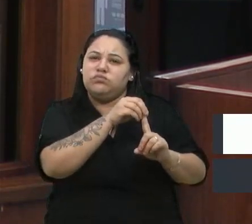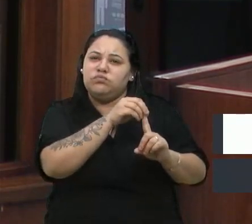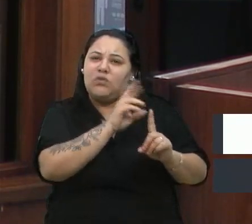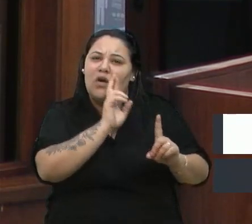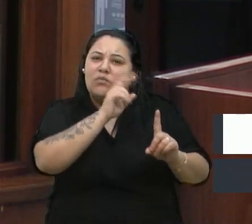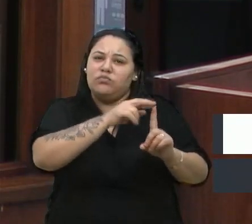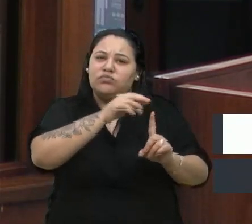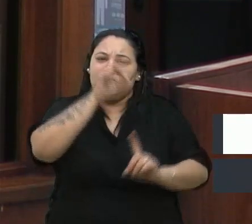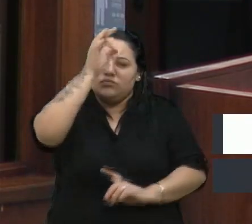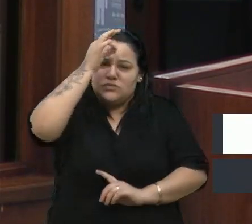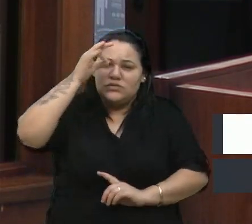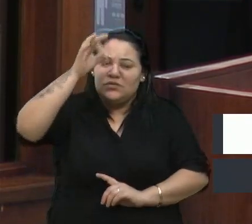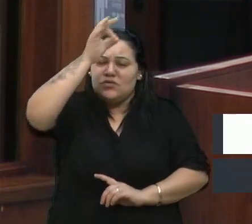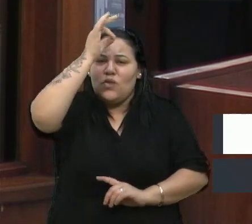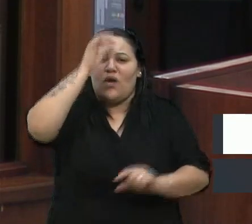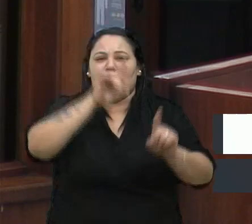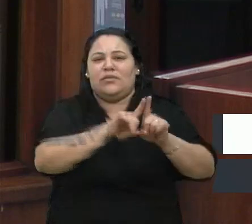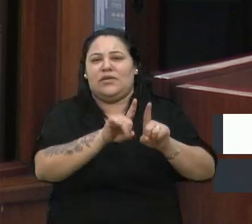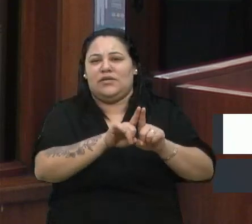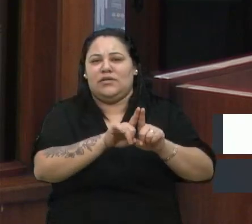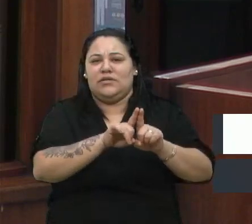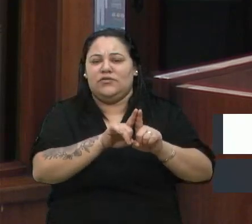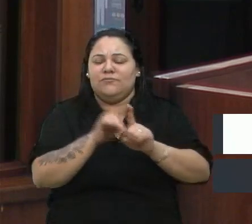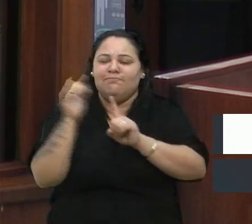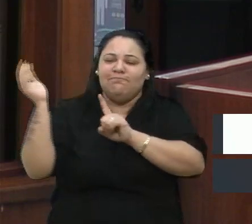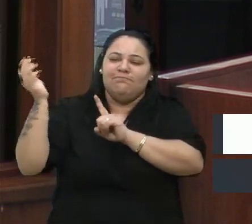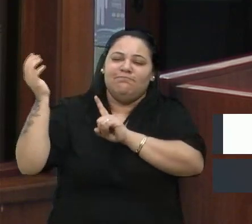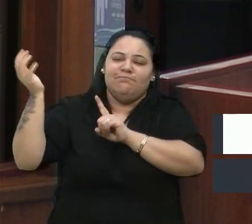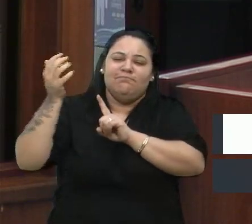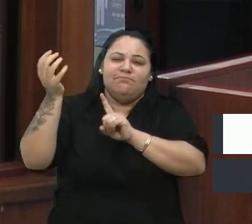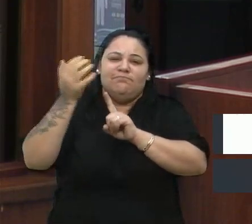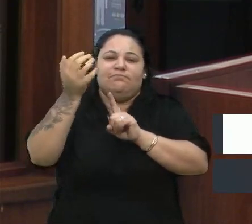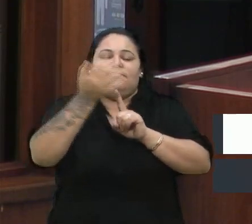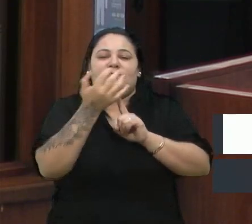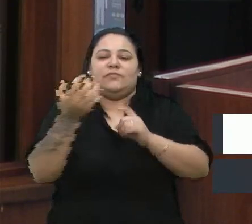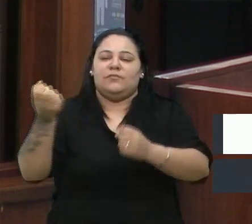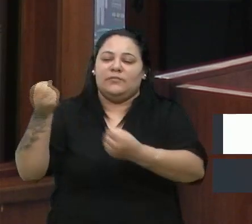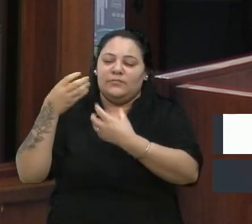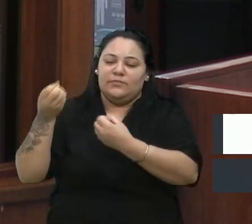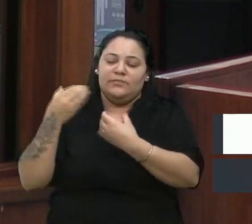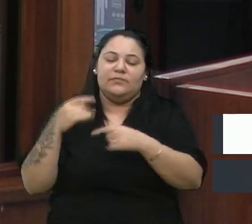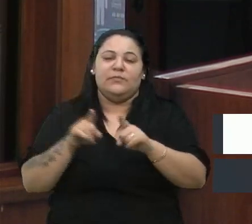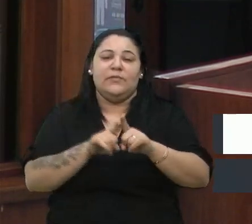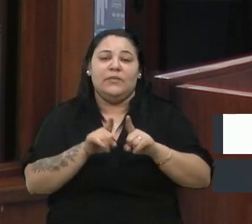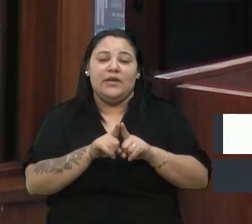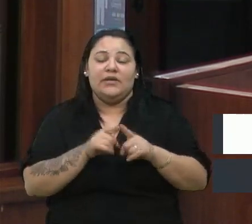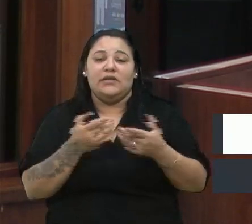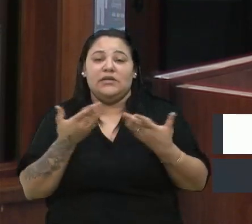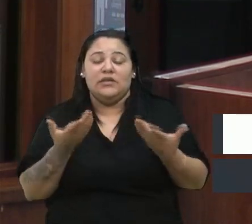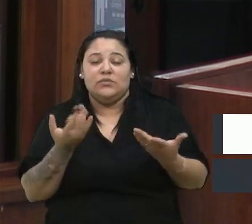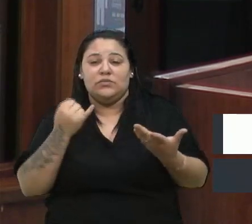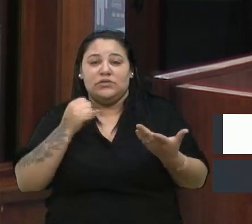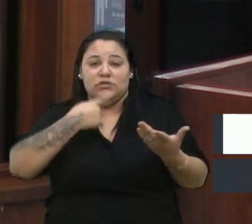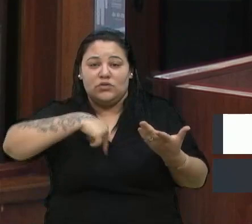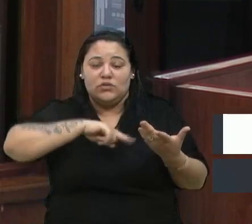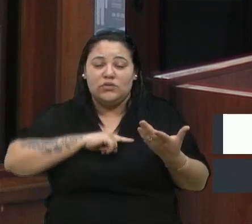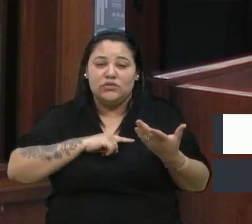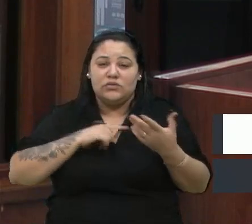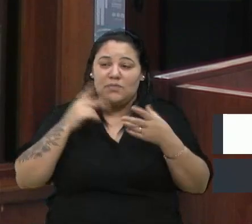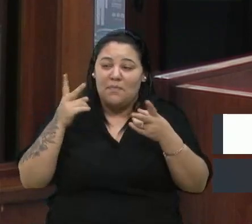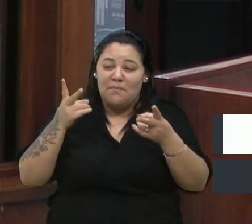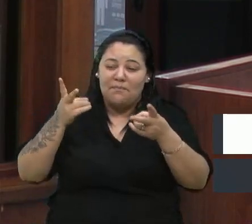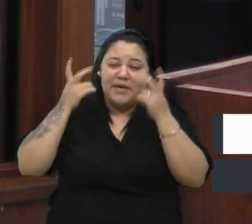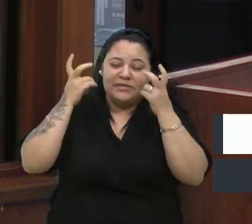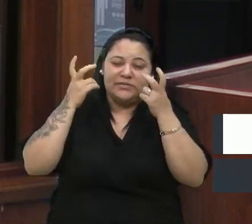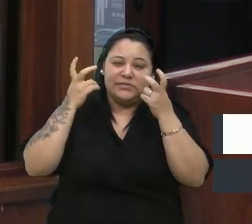Uma referência espiritual de inspiração, de ensino. Então, quando nós percebemos a